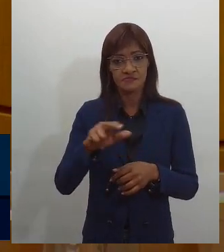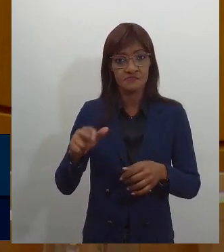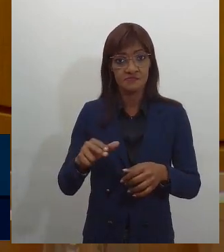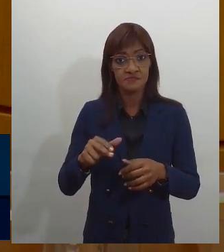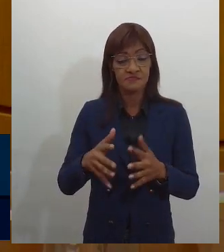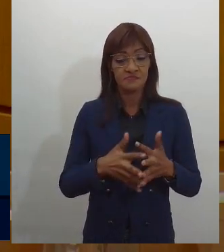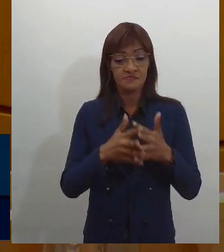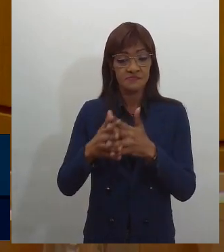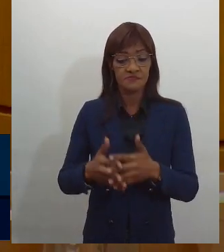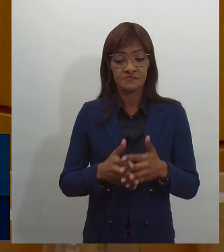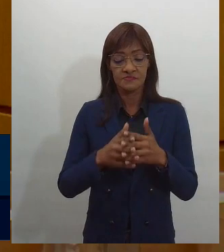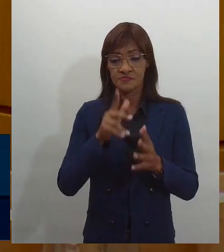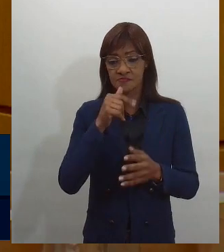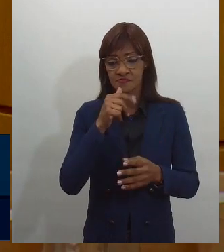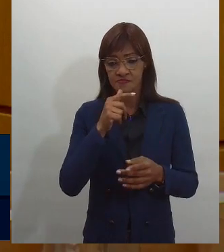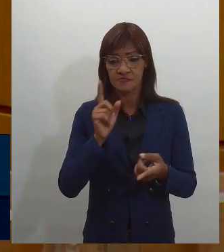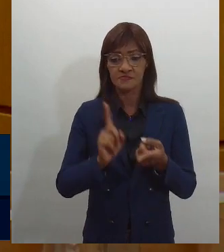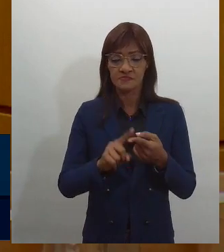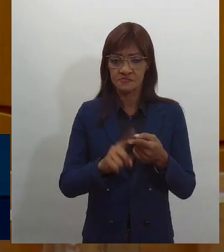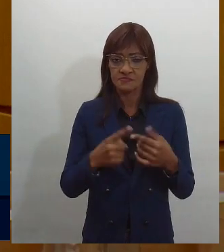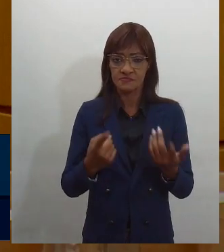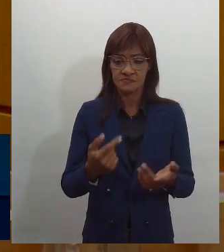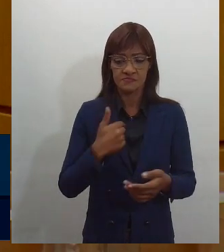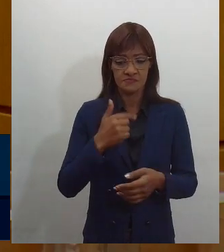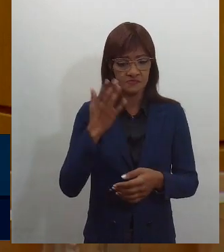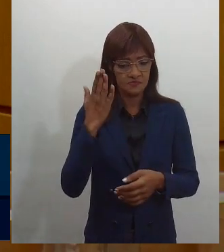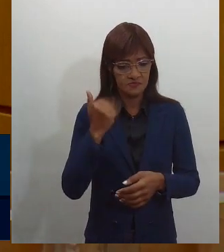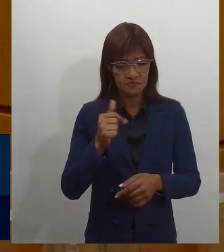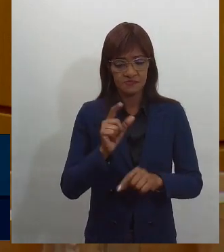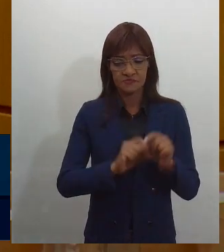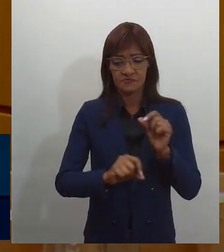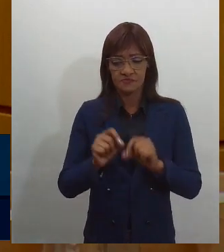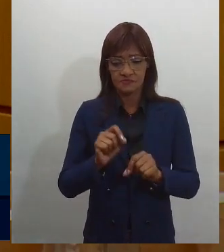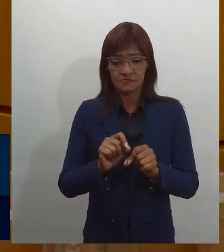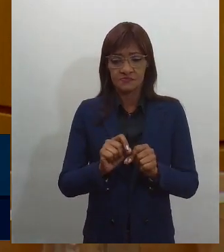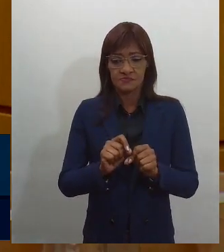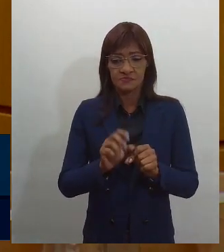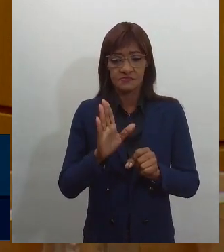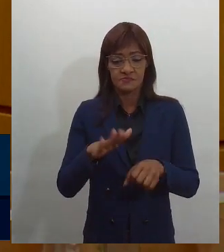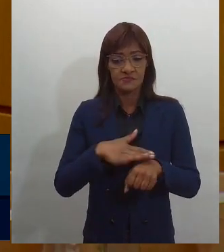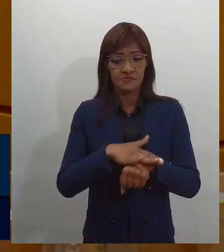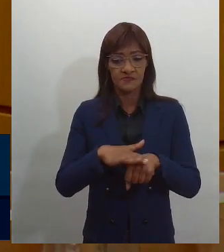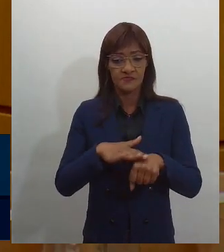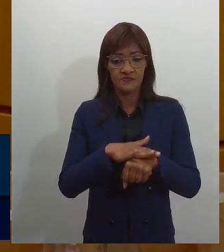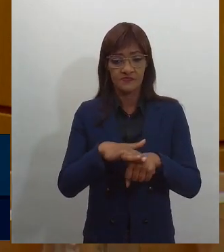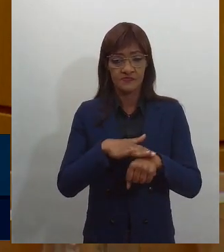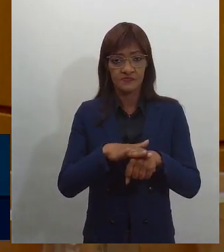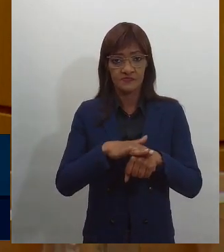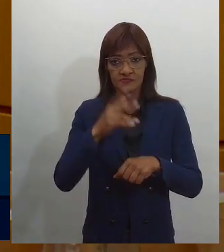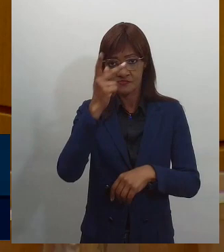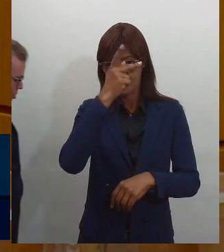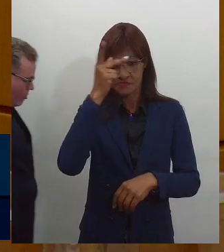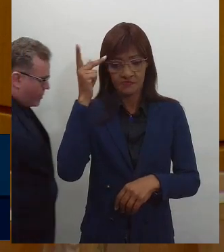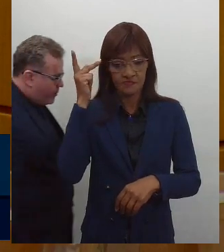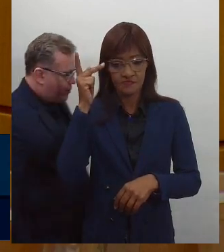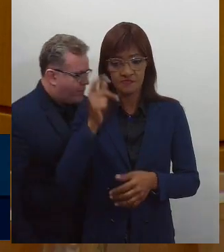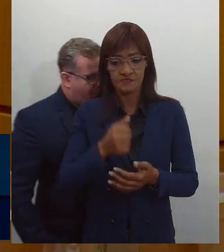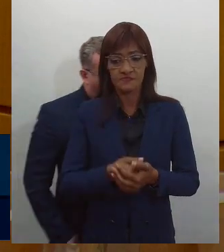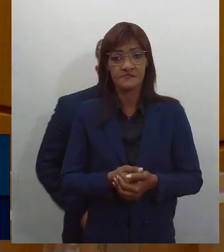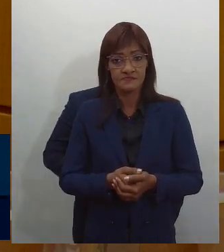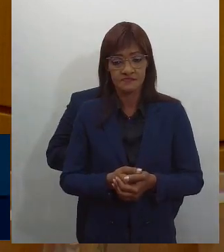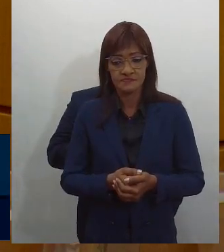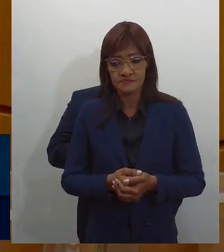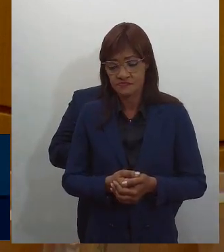tenho conhecimento, porque converso com o pessoal da DESO, deputada, e eu vou dar um exemplo. Nossa Senhora da